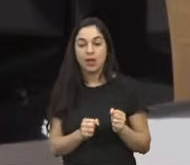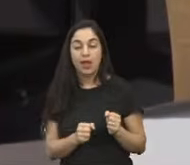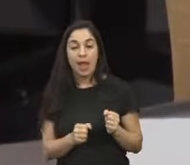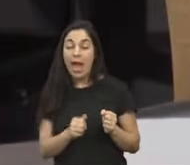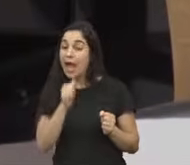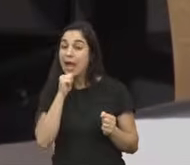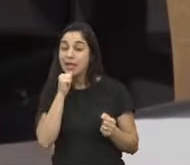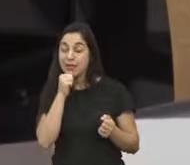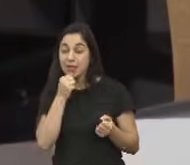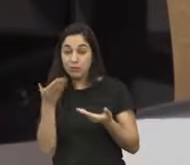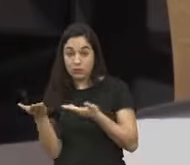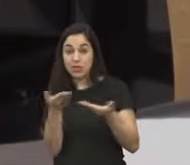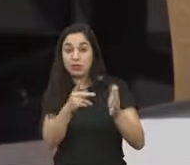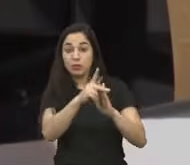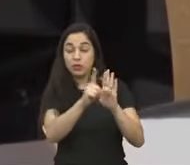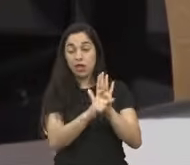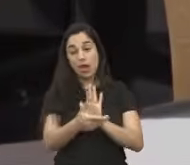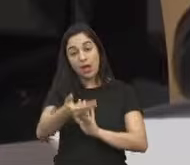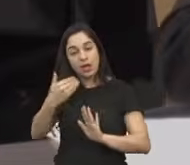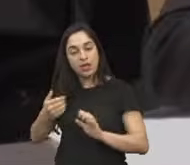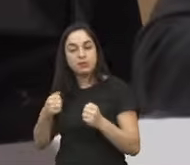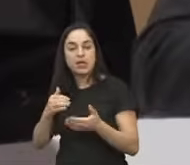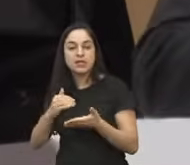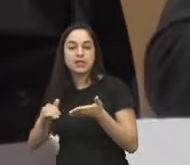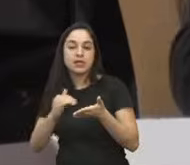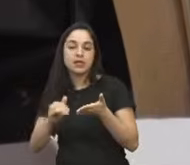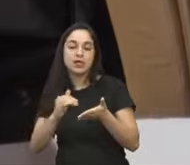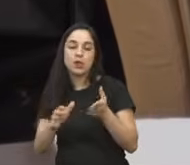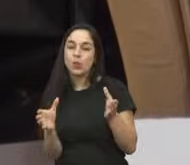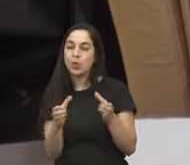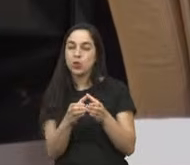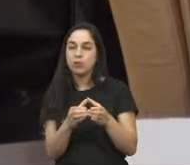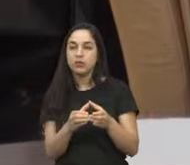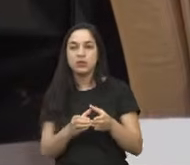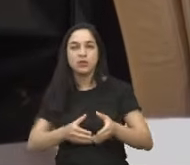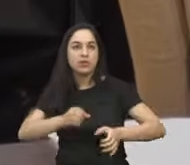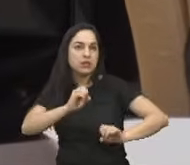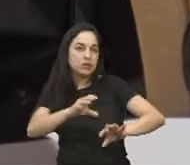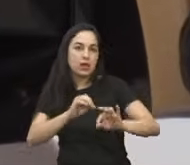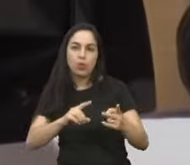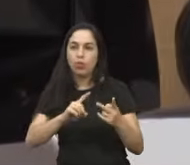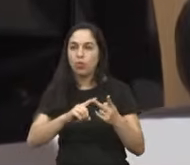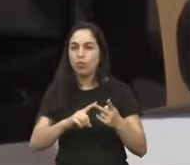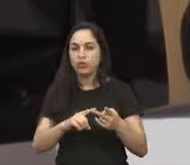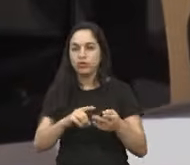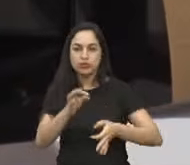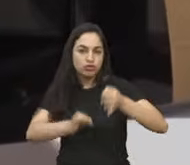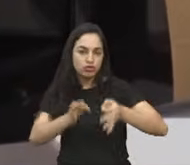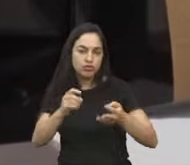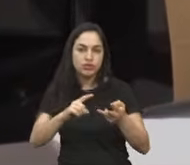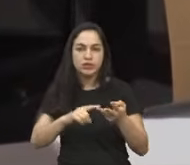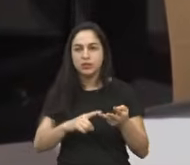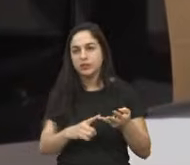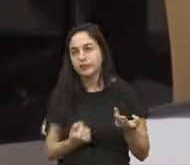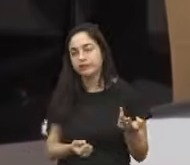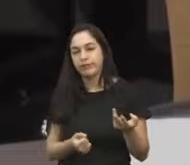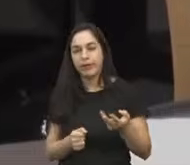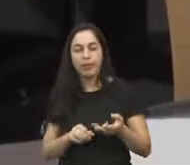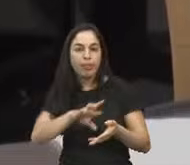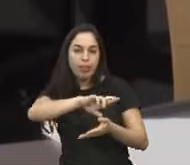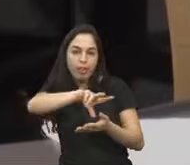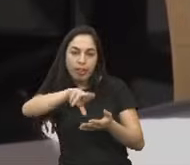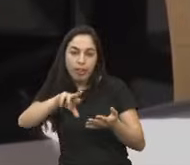comissões temáticas, de educação, de saúde, de Constituição e Justiça. E essas comissões elas são compostas